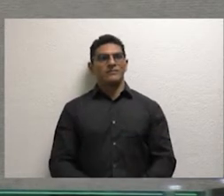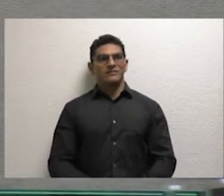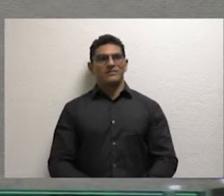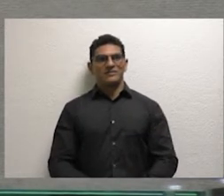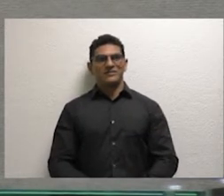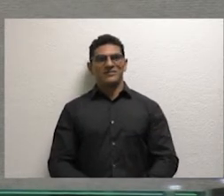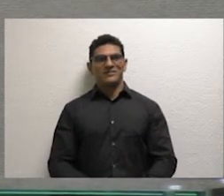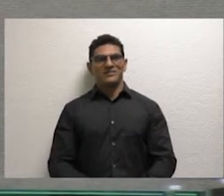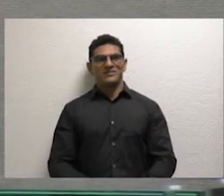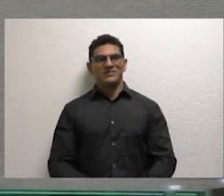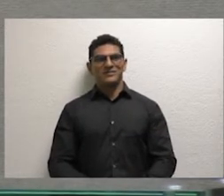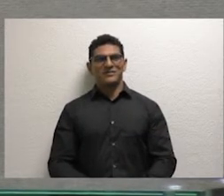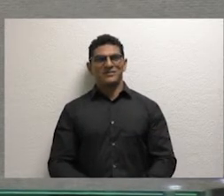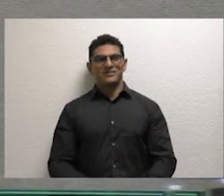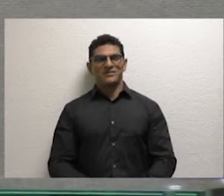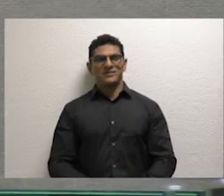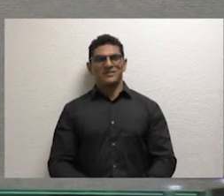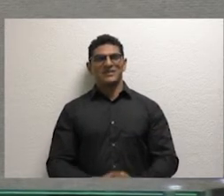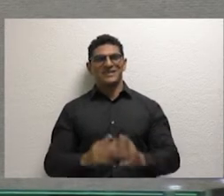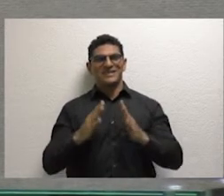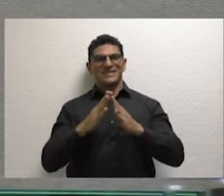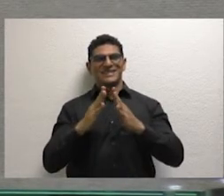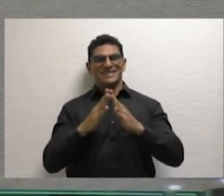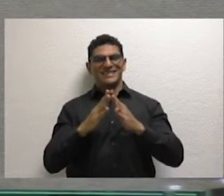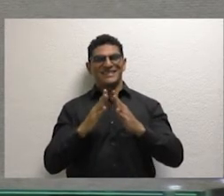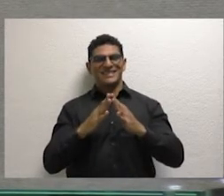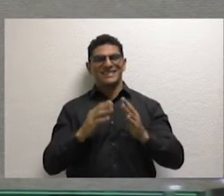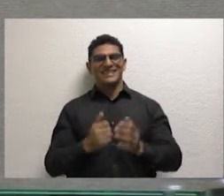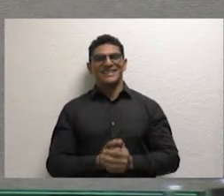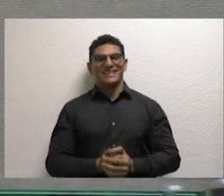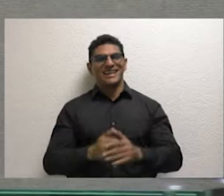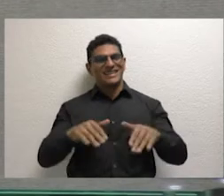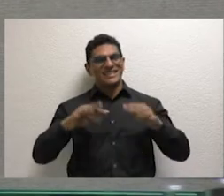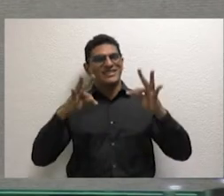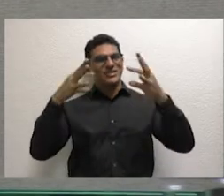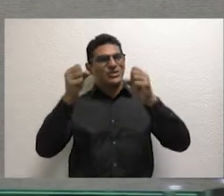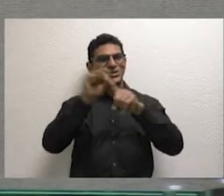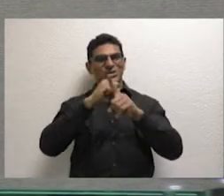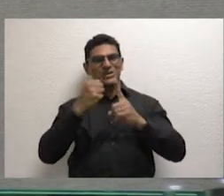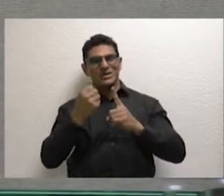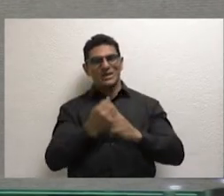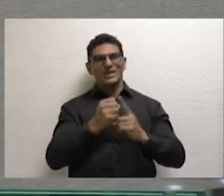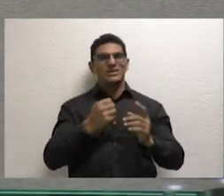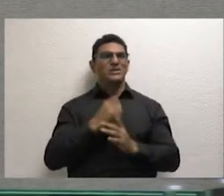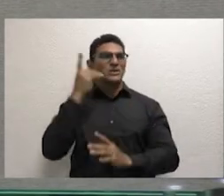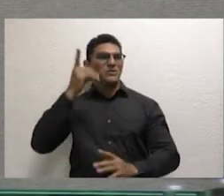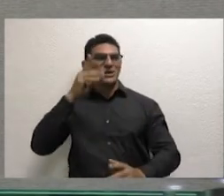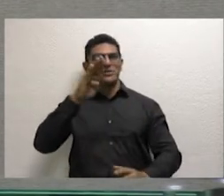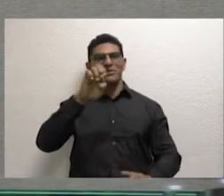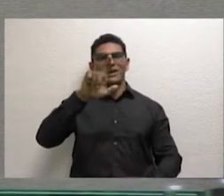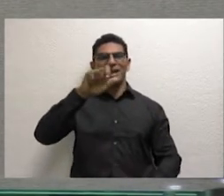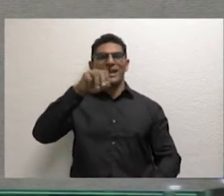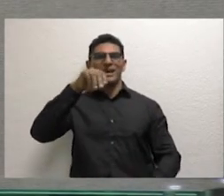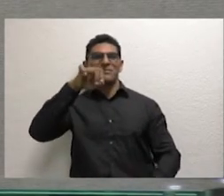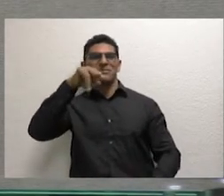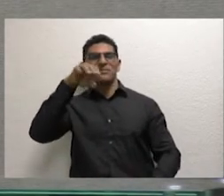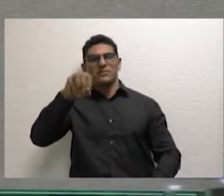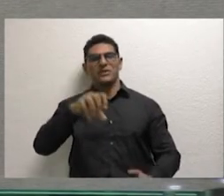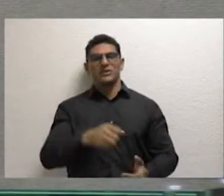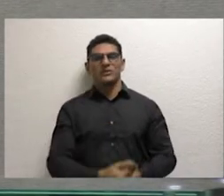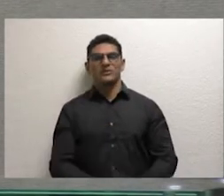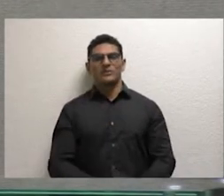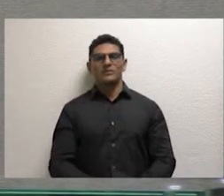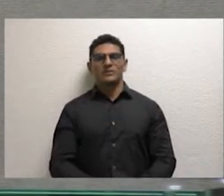esta é a casa do povo portanto deputado Belarmino sempre é aqui que ecoam as